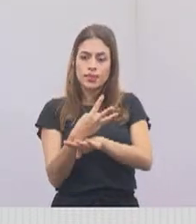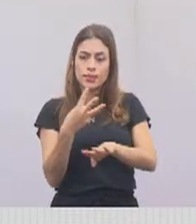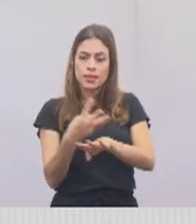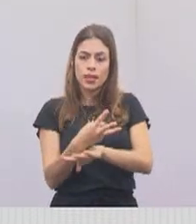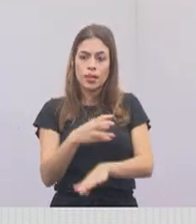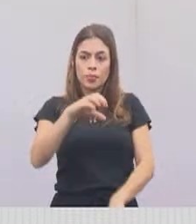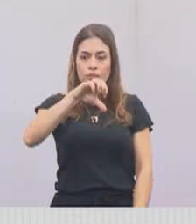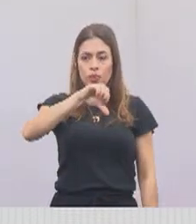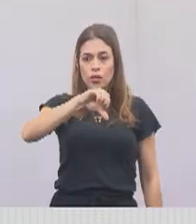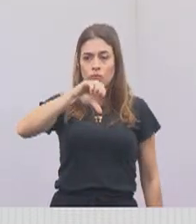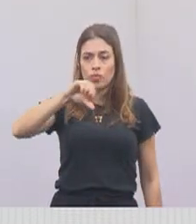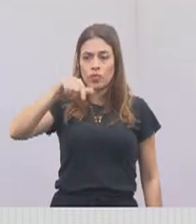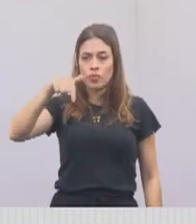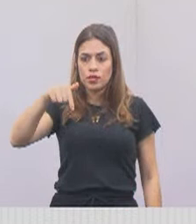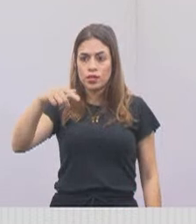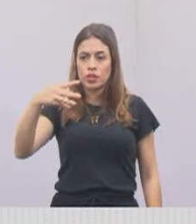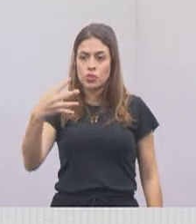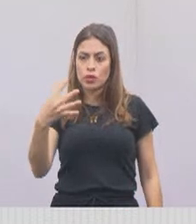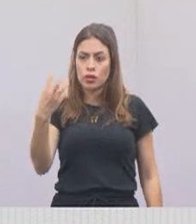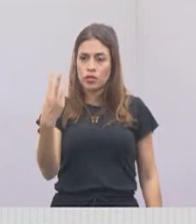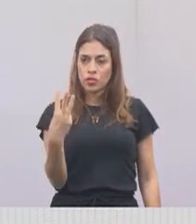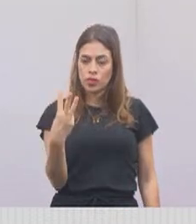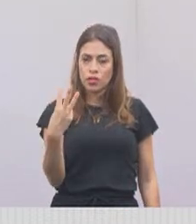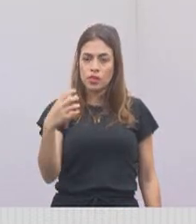o 99743